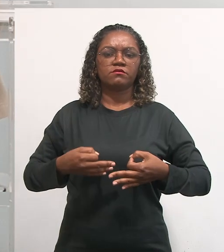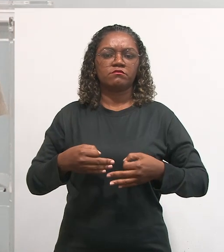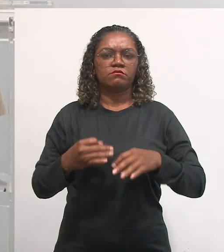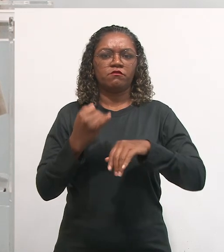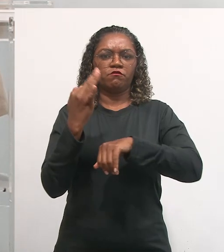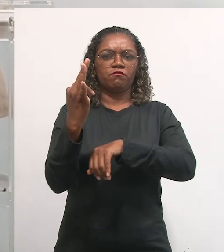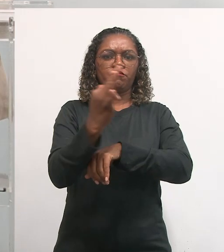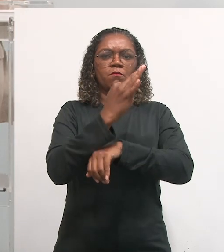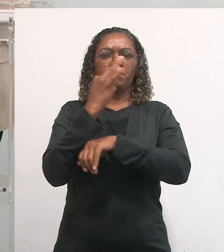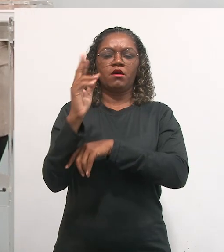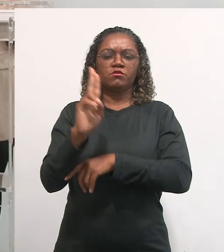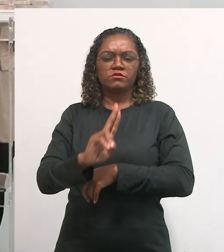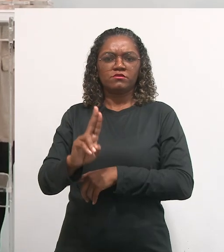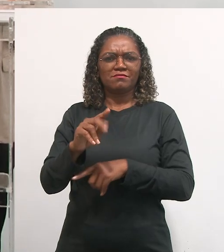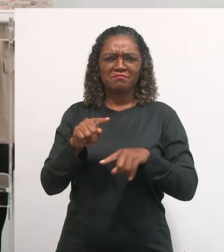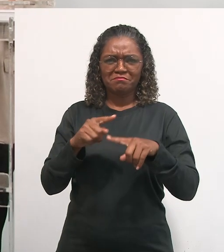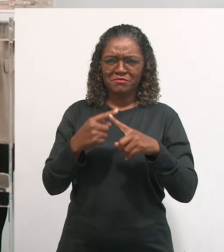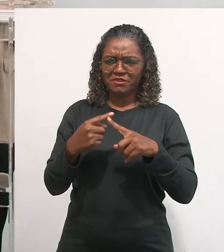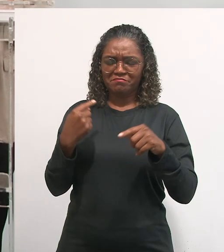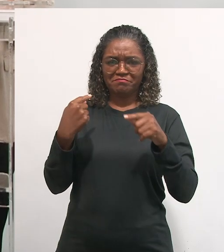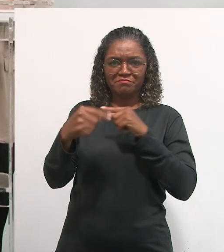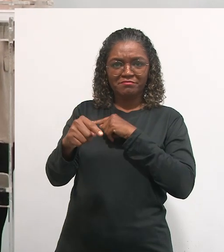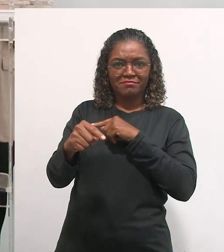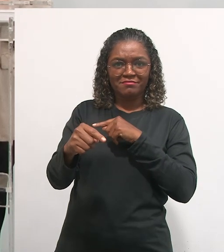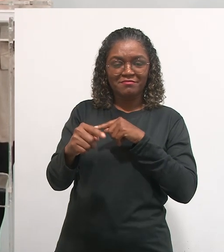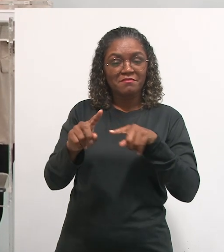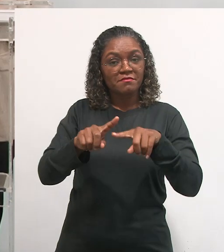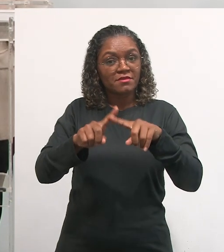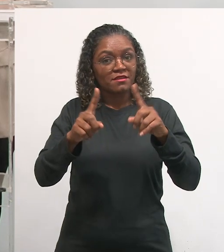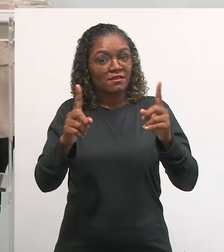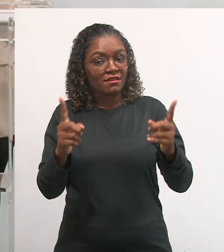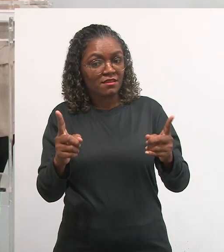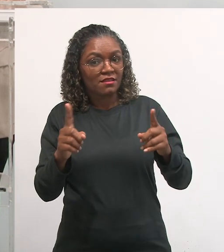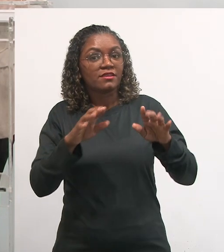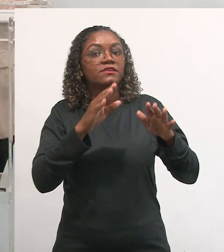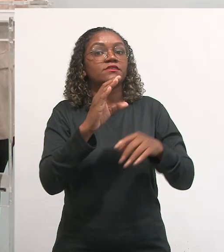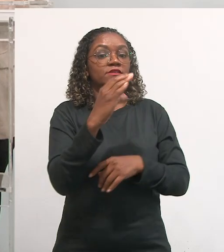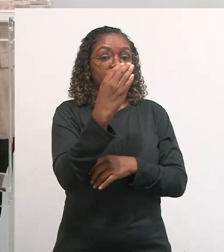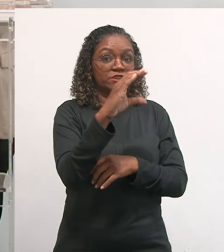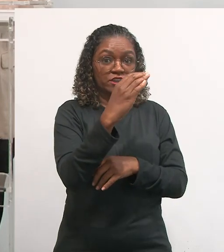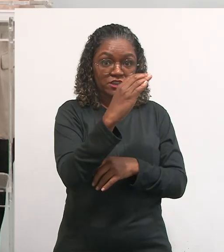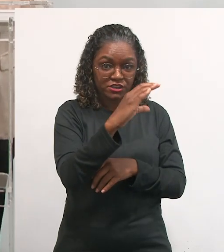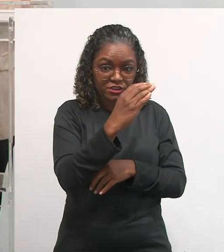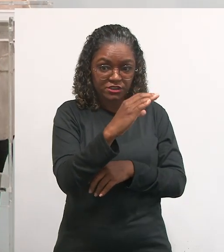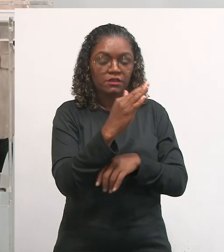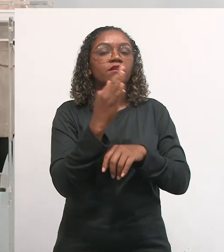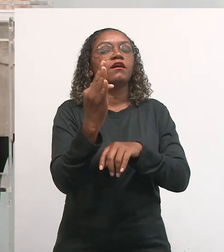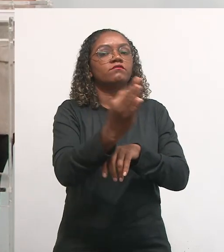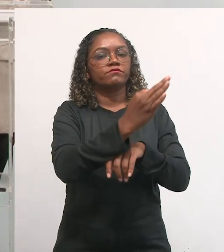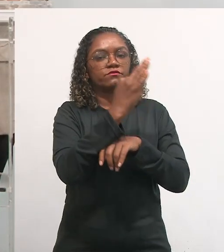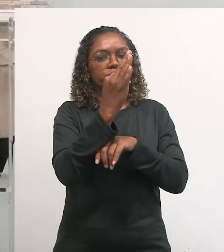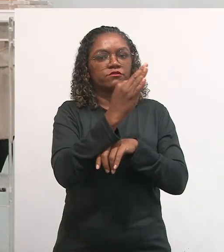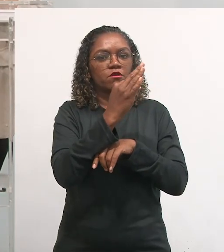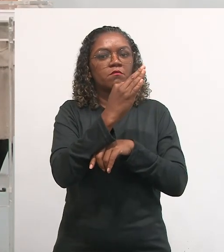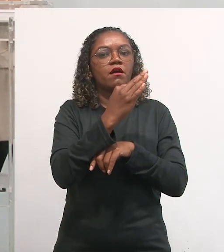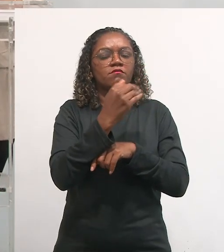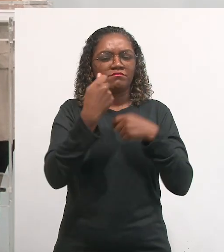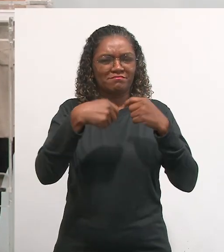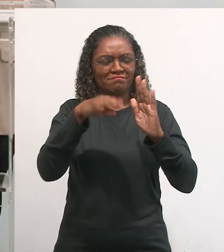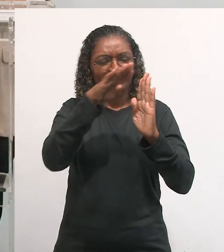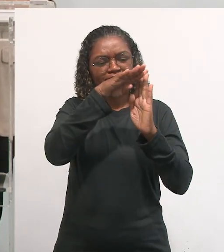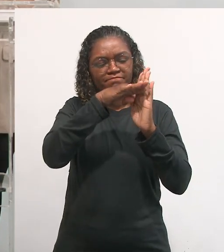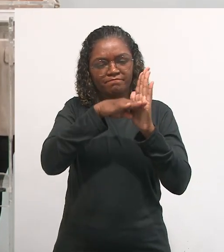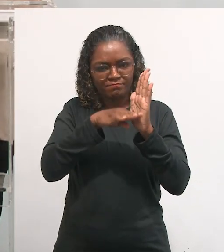formal Porque causa um certo estranhamento né mas na pesquisa científica nós precisamos seguir alguns